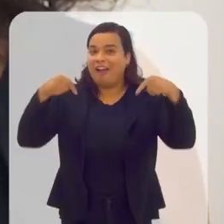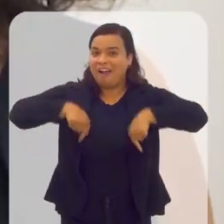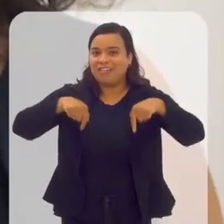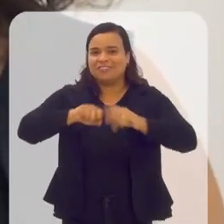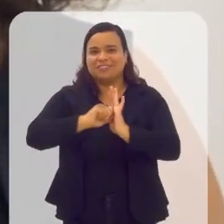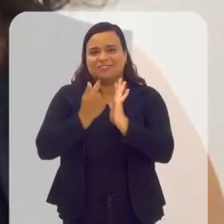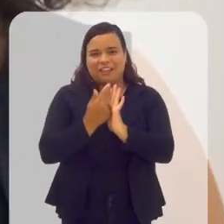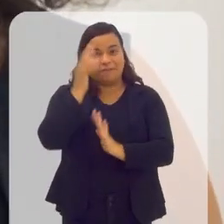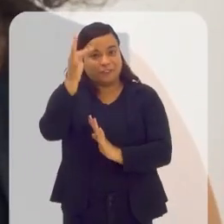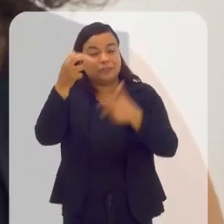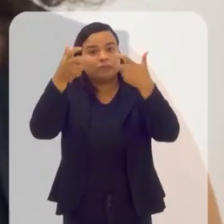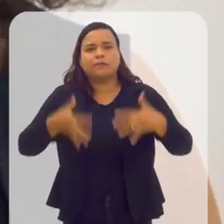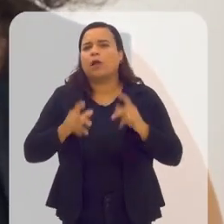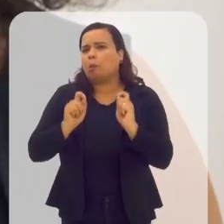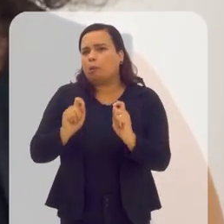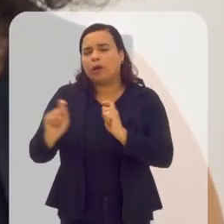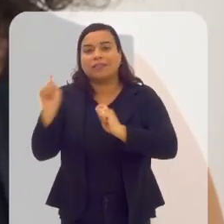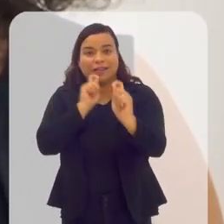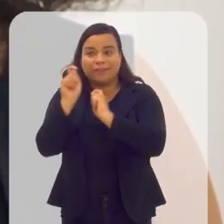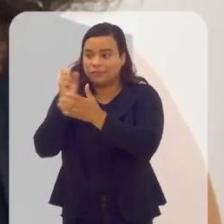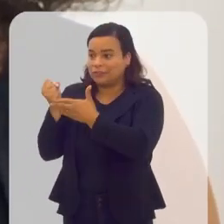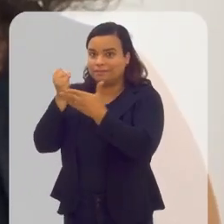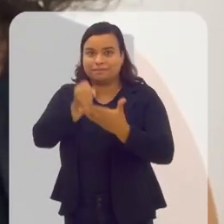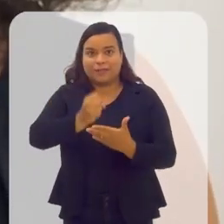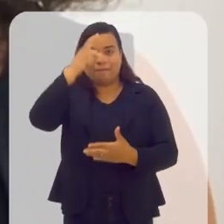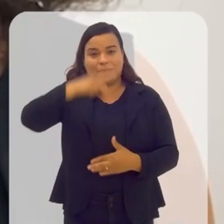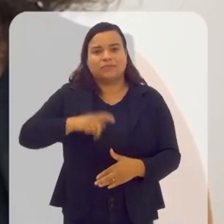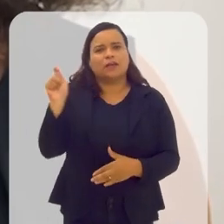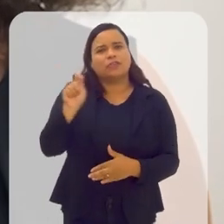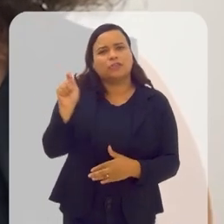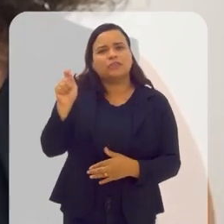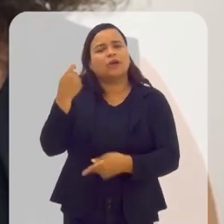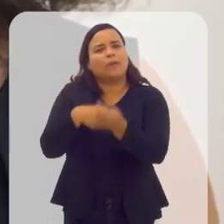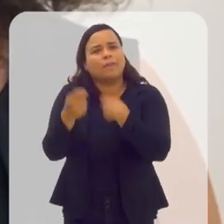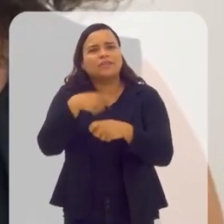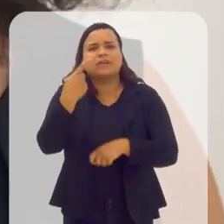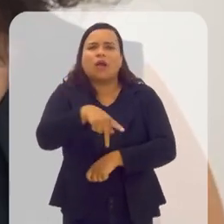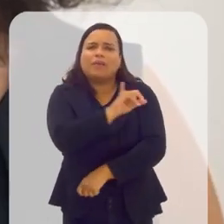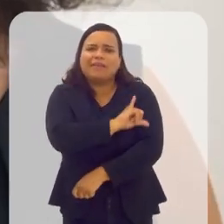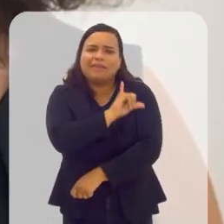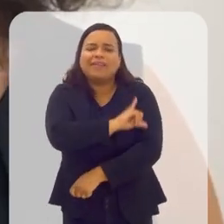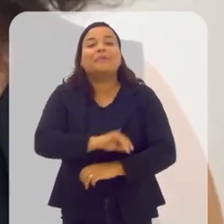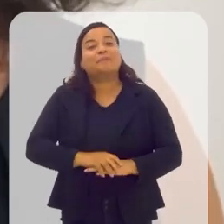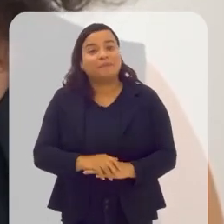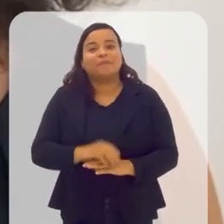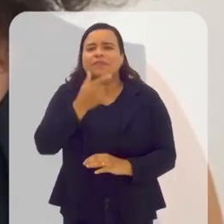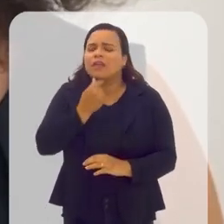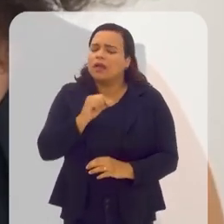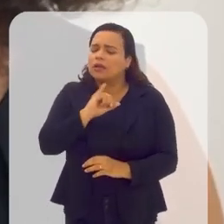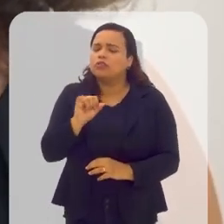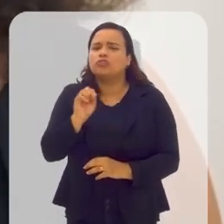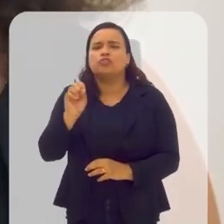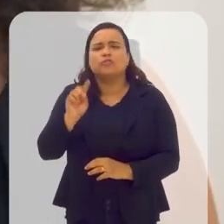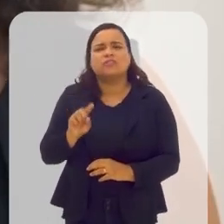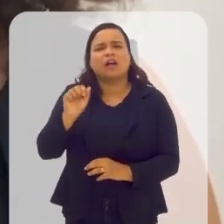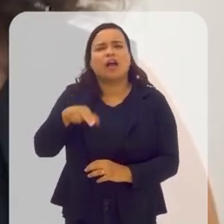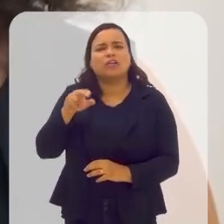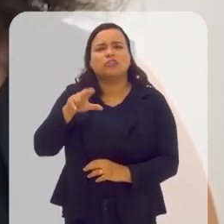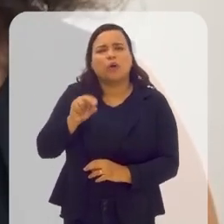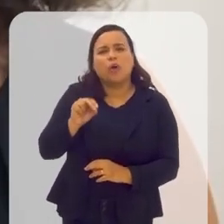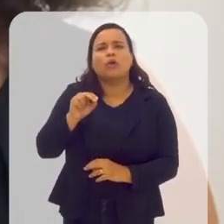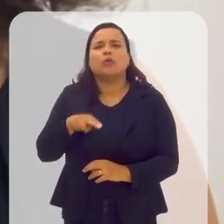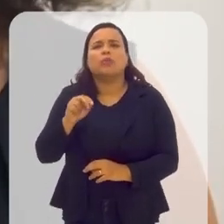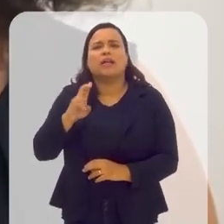capítulo da Agenda de Futuro de hoje traz como entrevistado o presidente da Associação Comercial do Rio de Janeiro, José Antônio do Nascimento